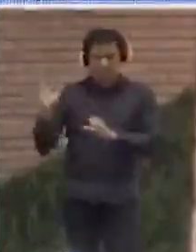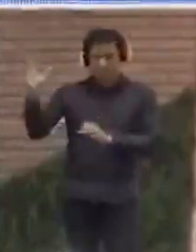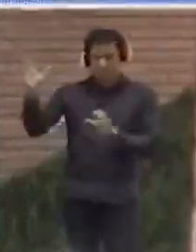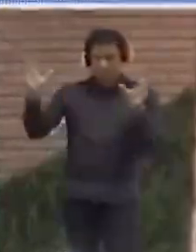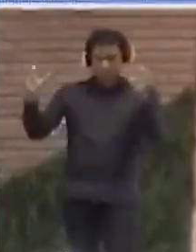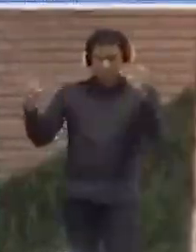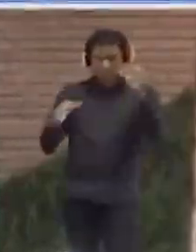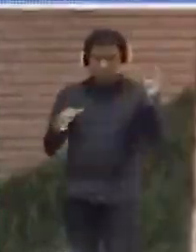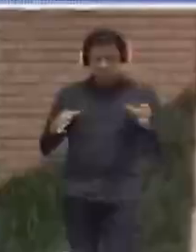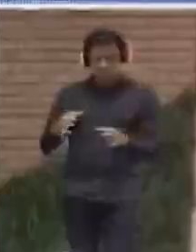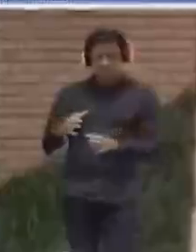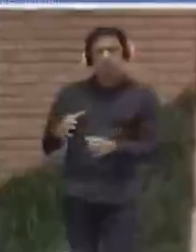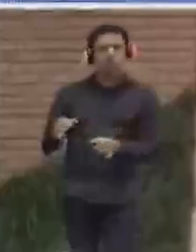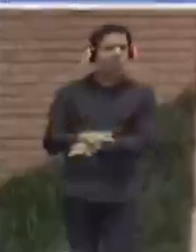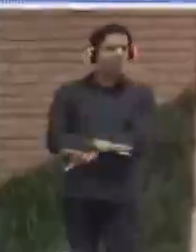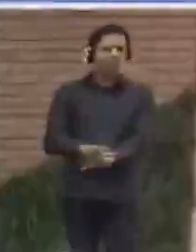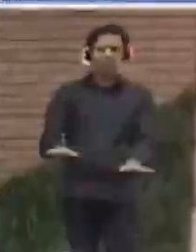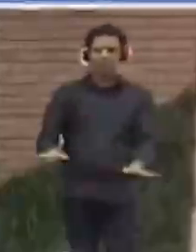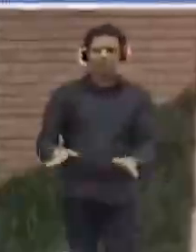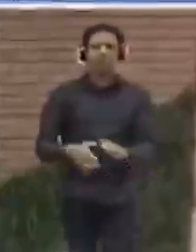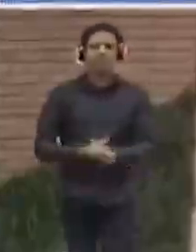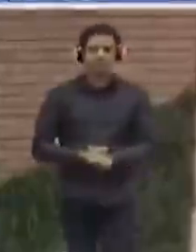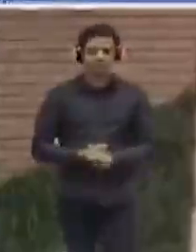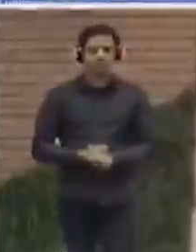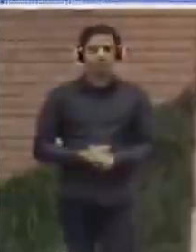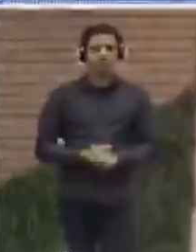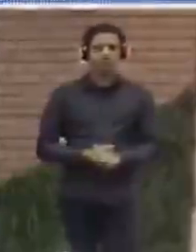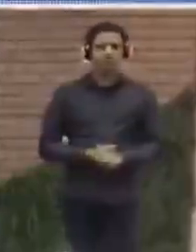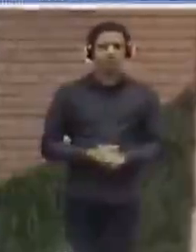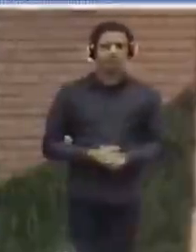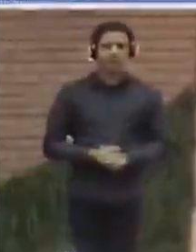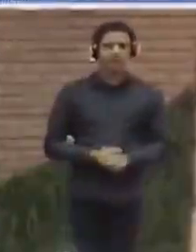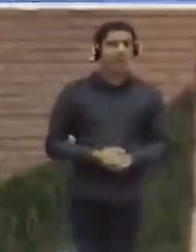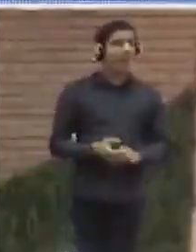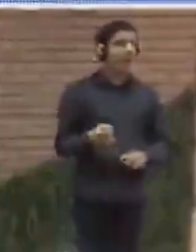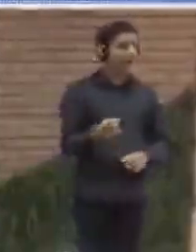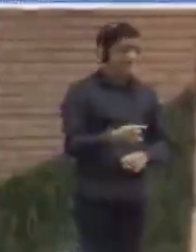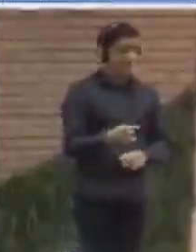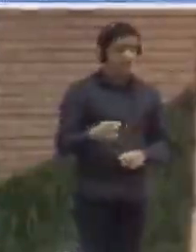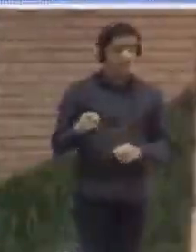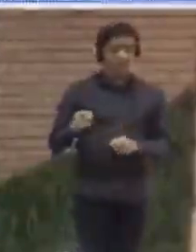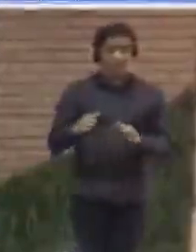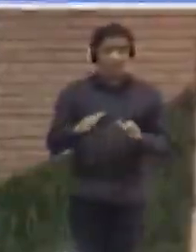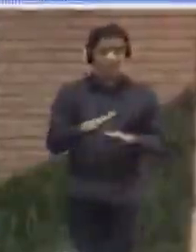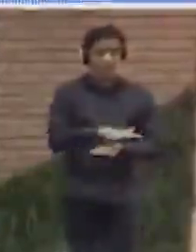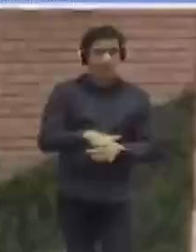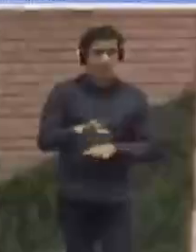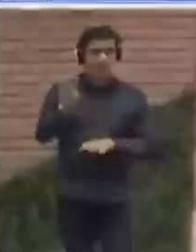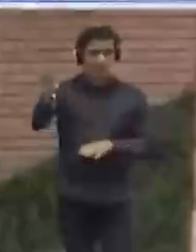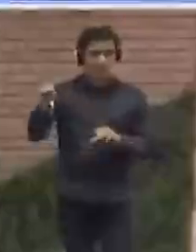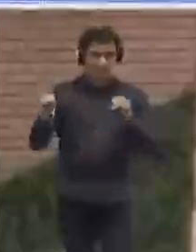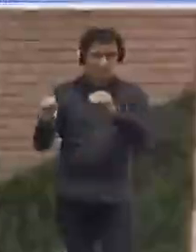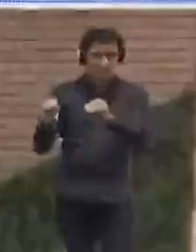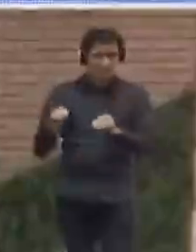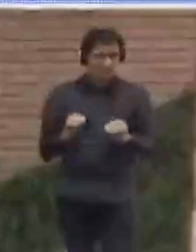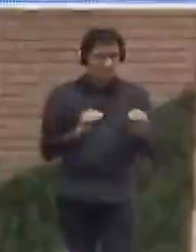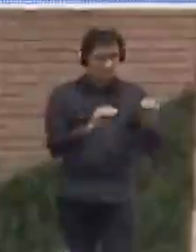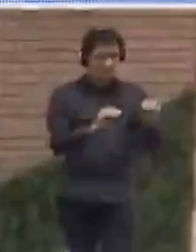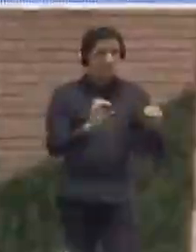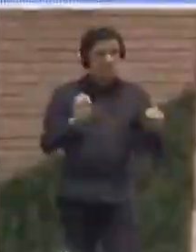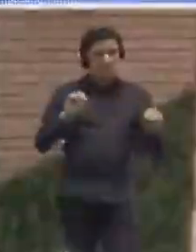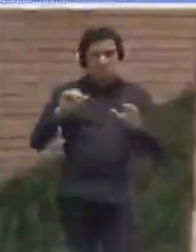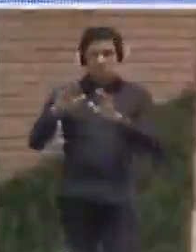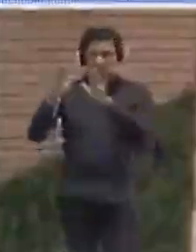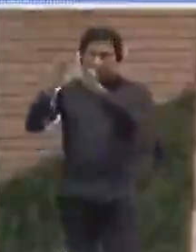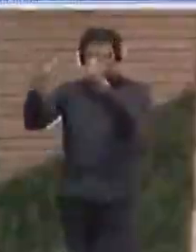tipo um skid ali. Porque o que acontece é assim, você tem a parte de instalações, você pode vir em partes, então a gente faz